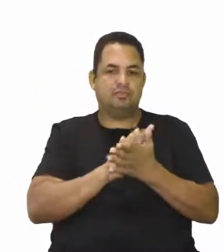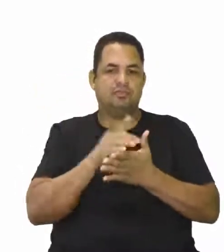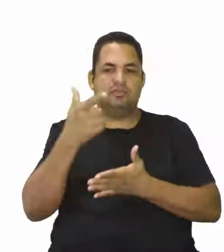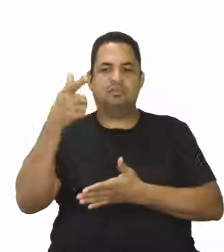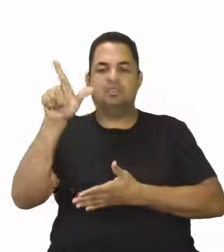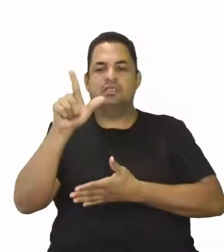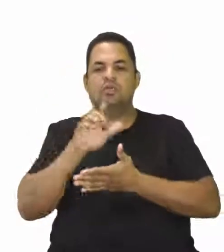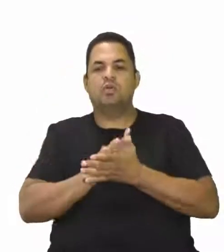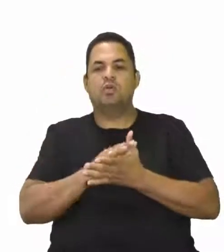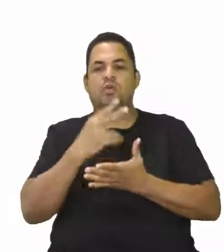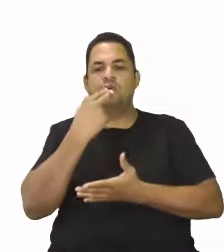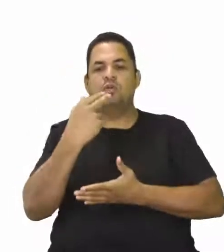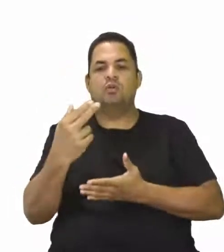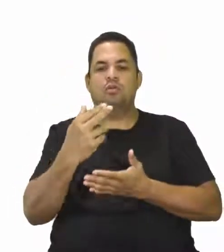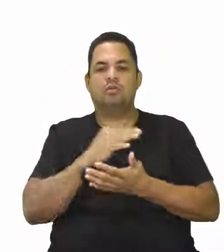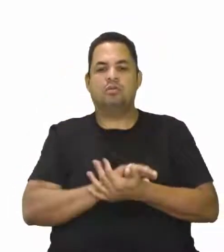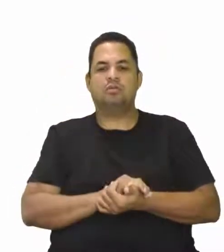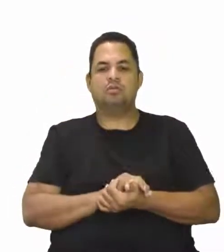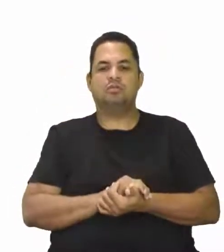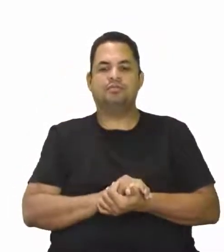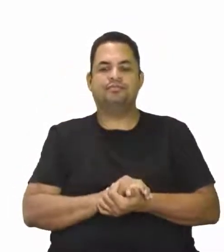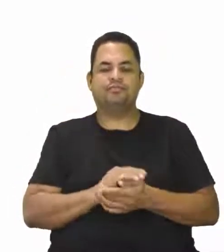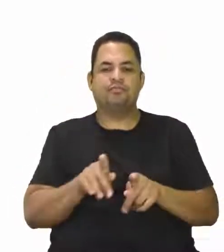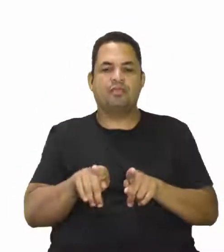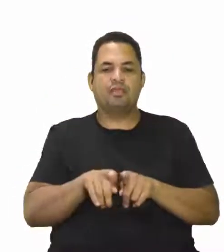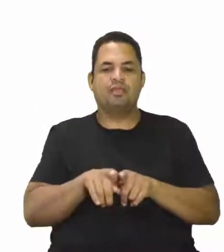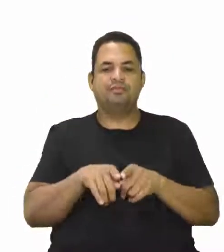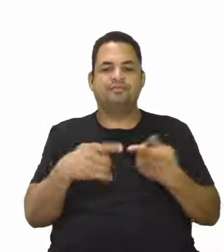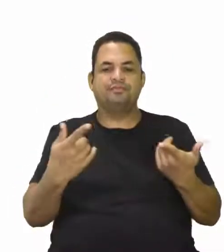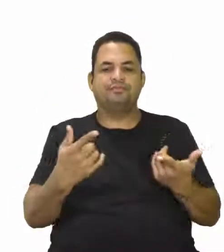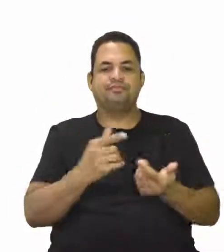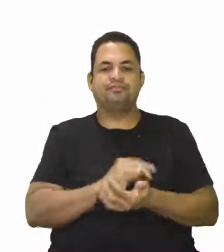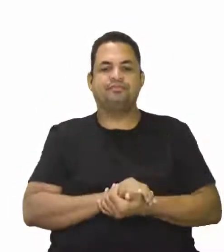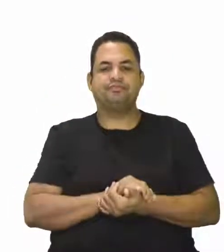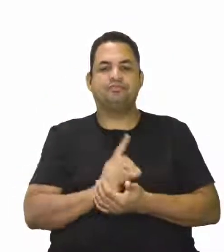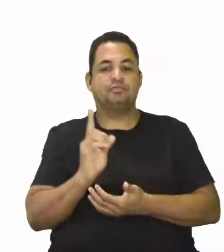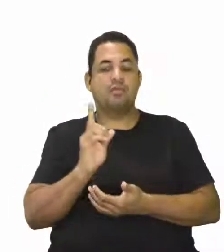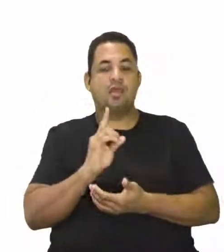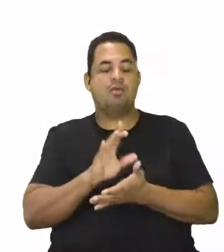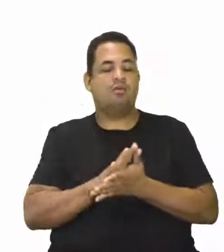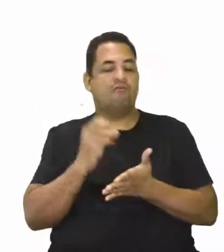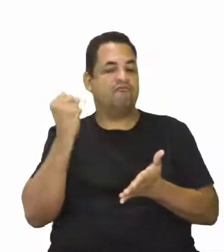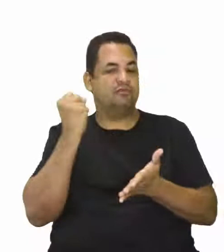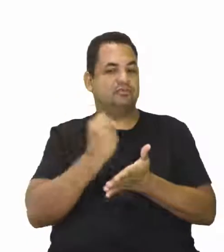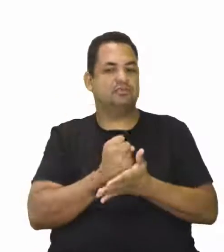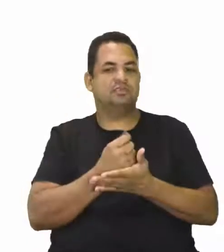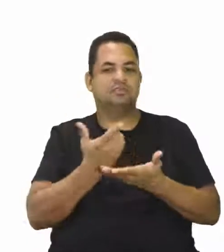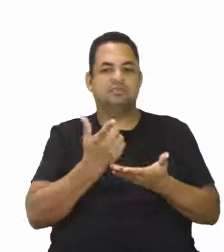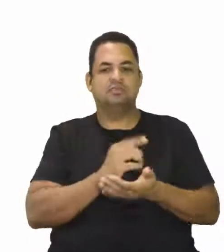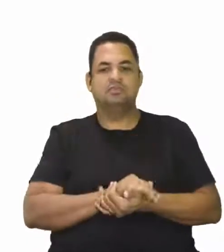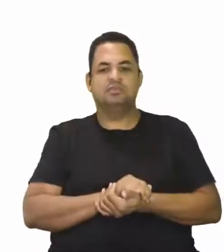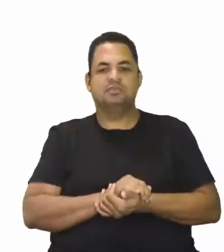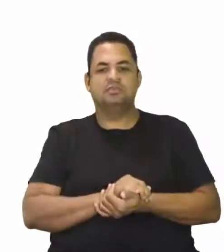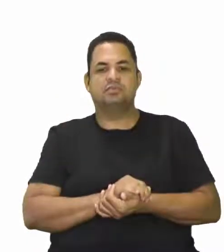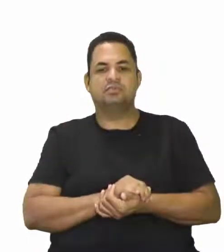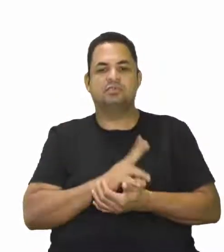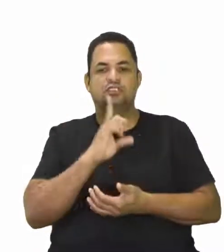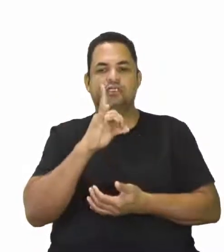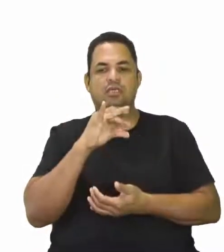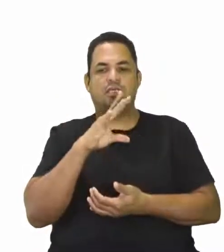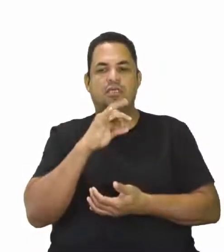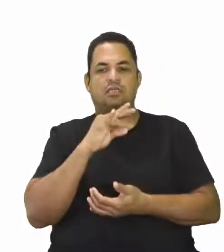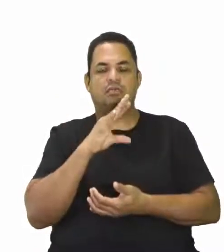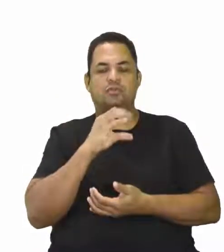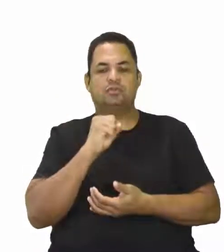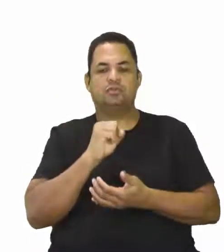outras línguas como oficiais e até mesmo como não oficiais, que são ali os dialetos